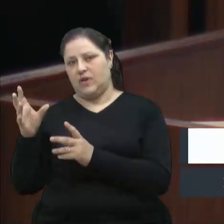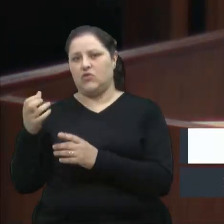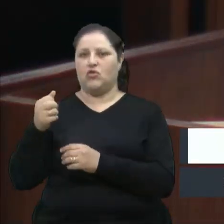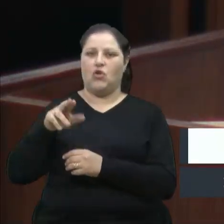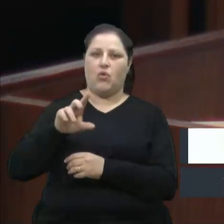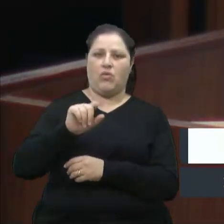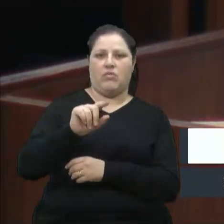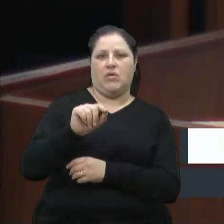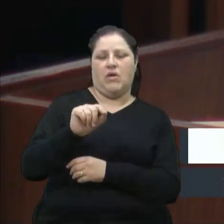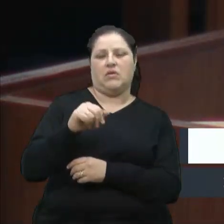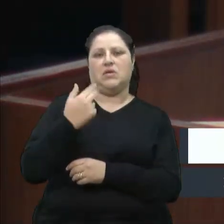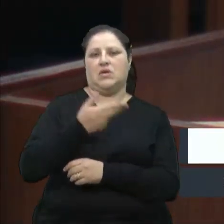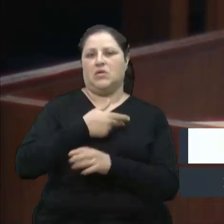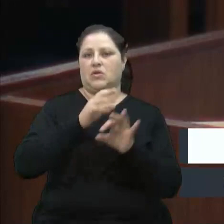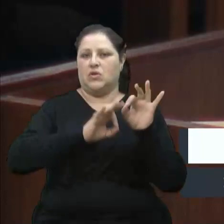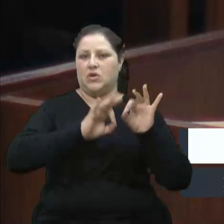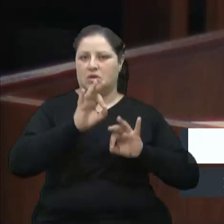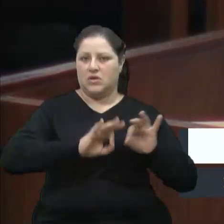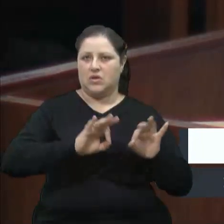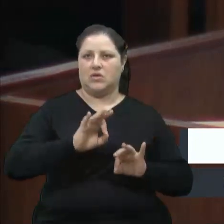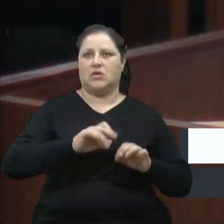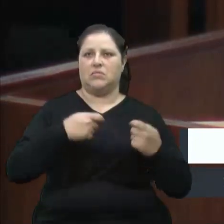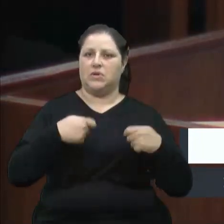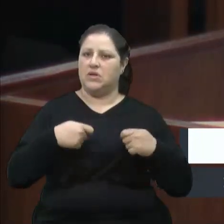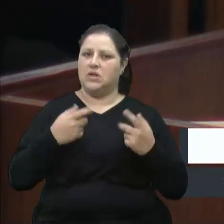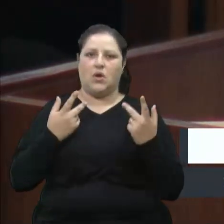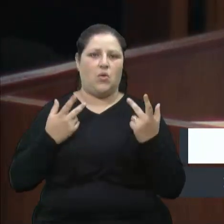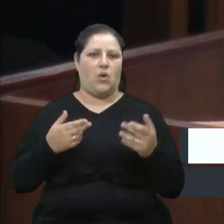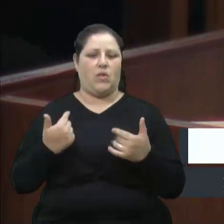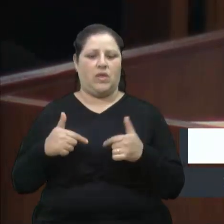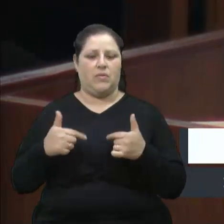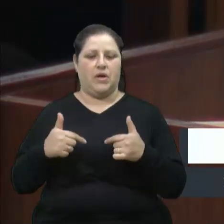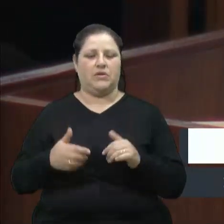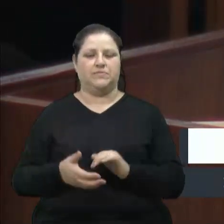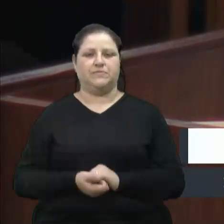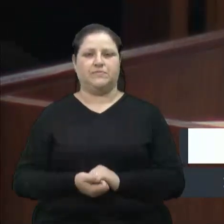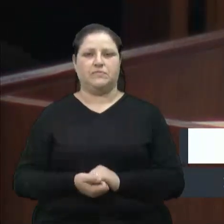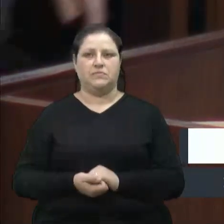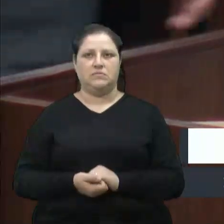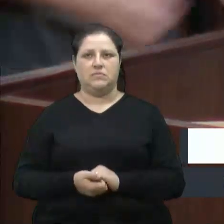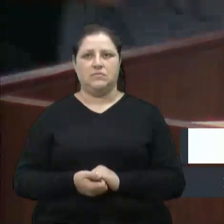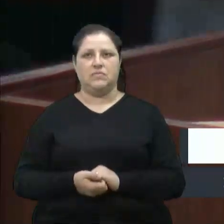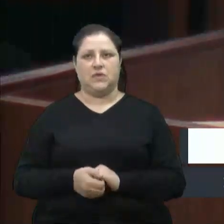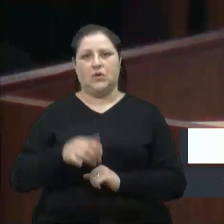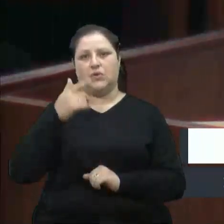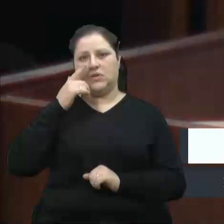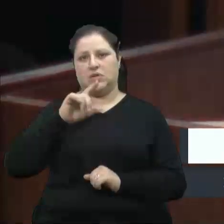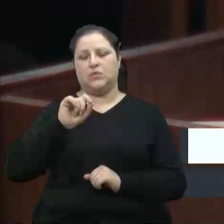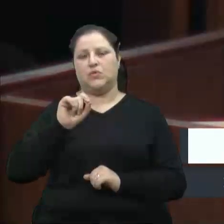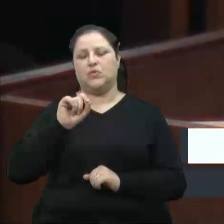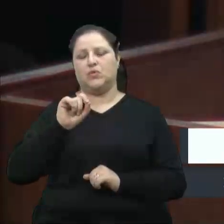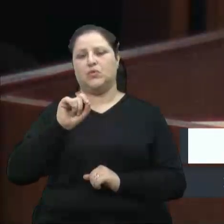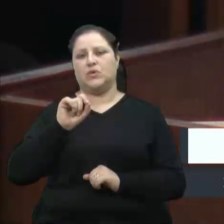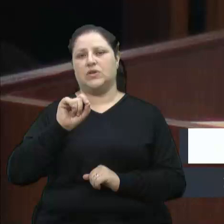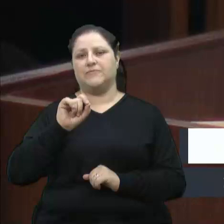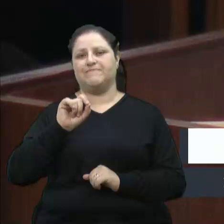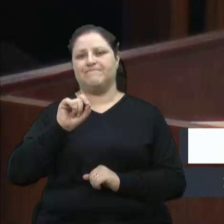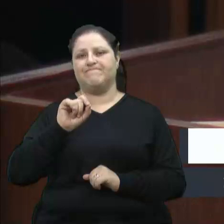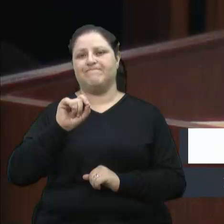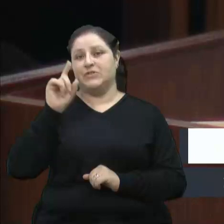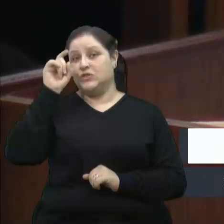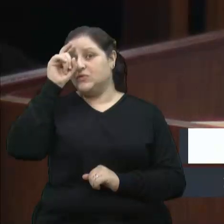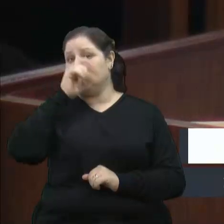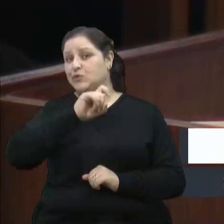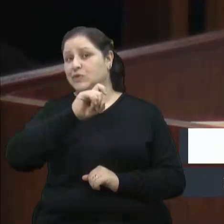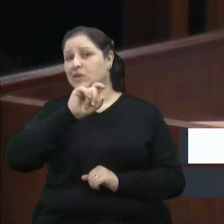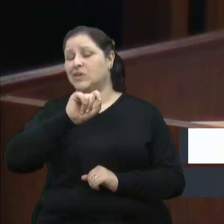organização, tudo que a gente precisa é o mesmo trabalho. A gente encontrou assim, alguma dificuldade em relação à energia